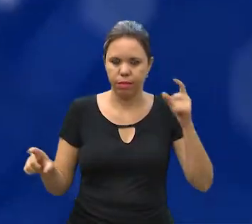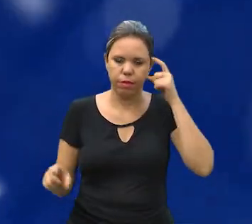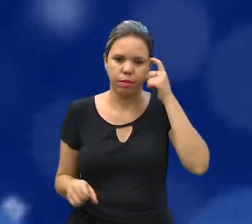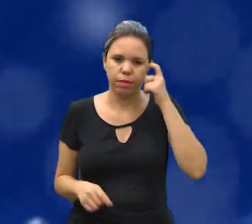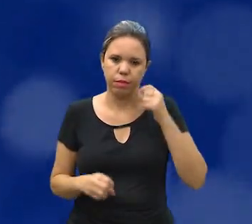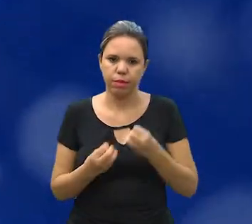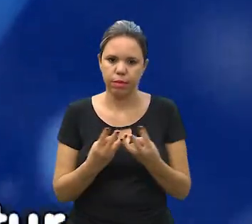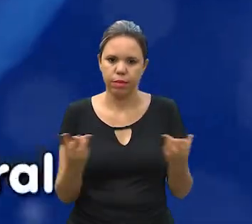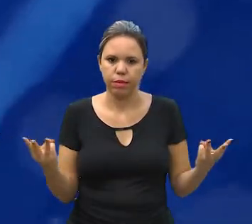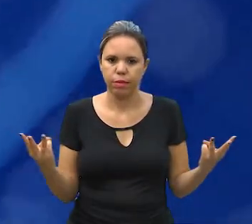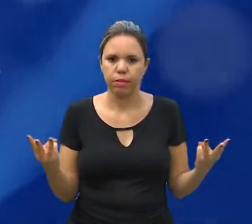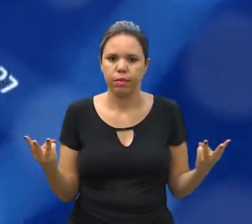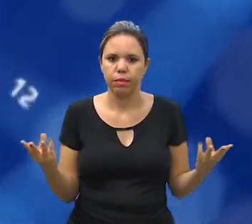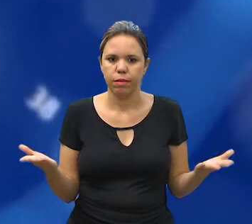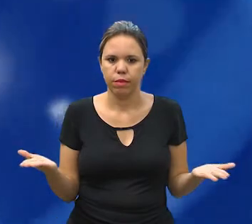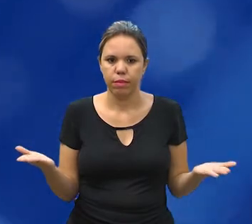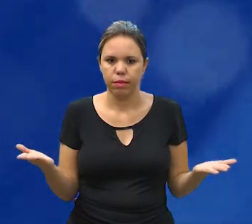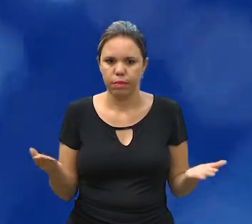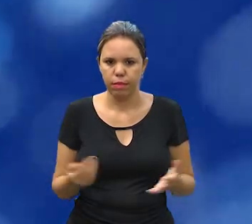tela, o